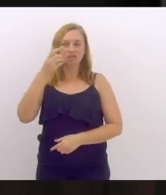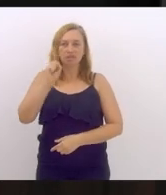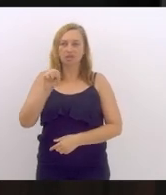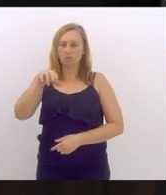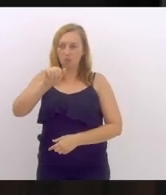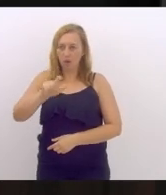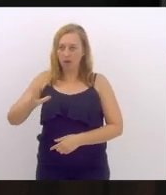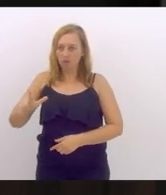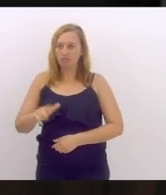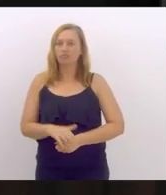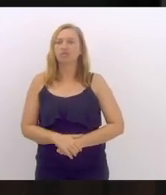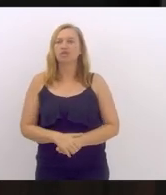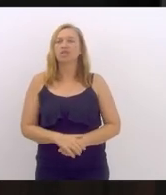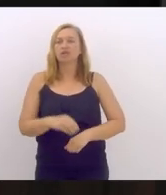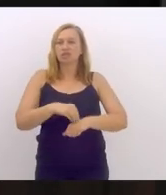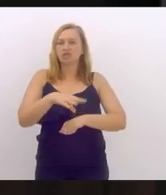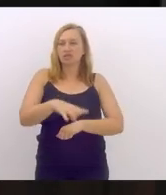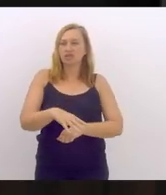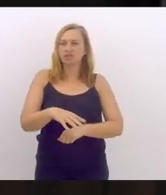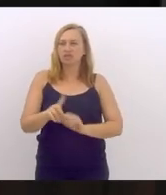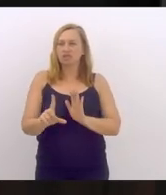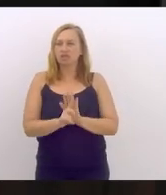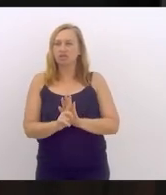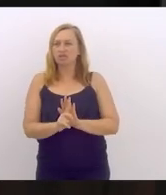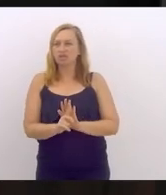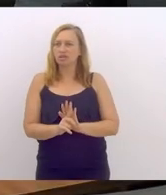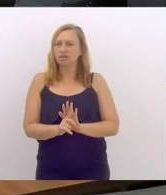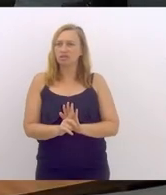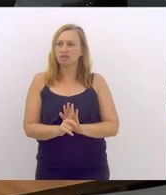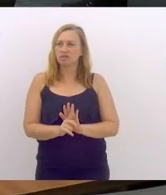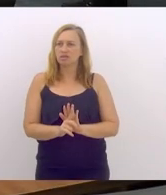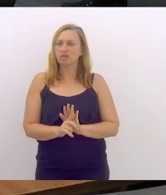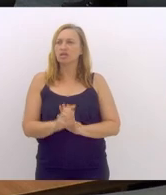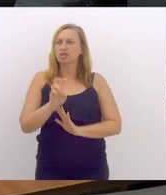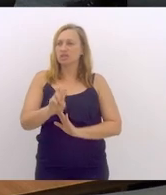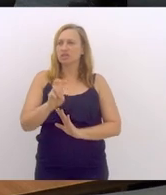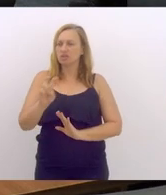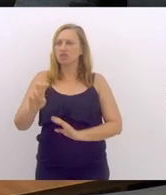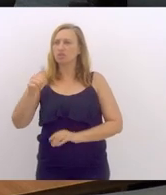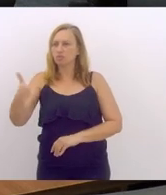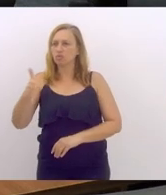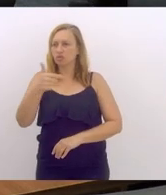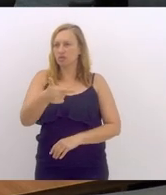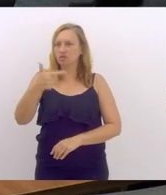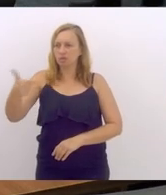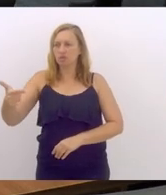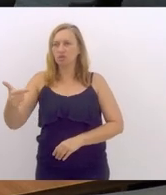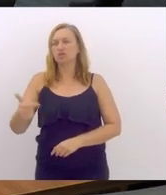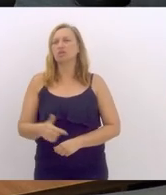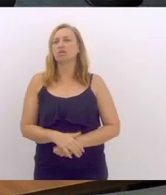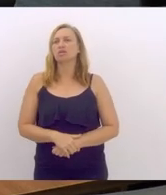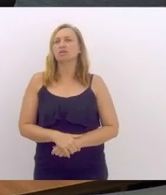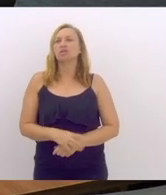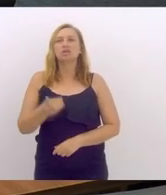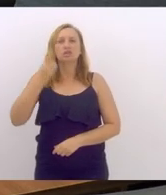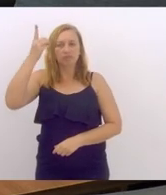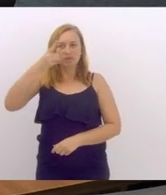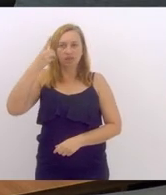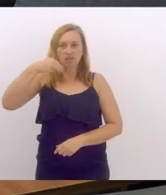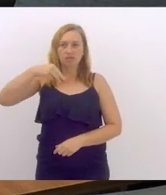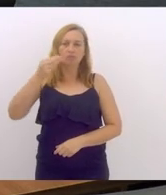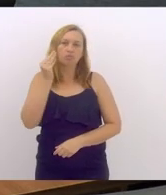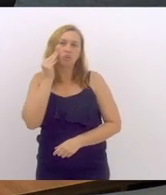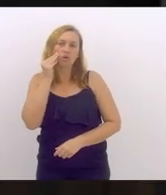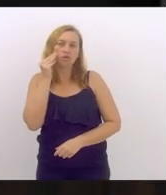Malafaia indicação Legislativa 551 de 22 e autoriza deputada Mônica